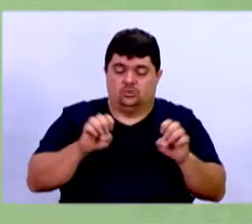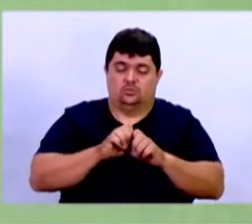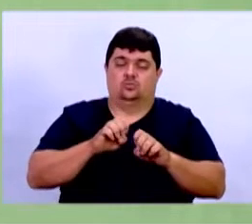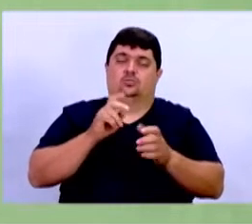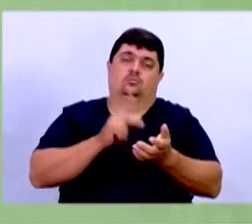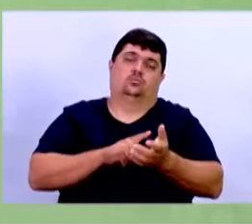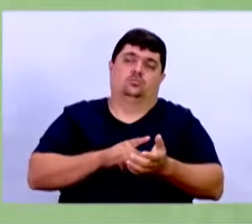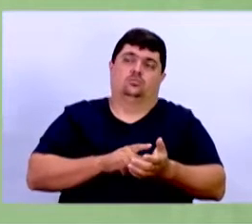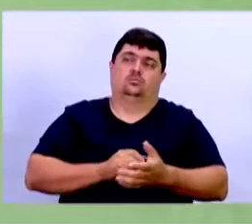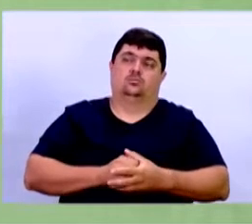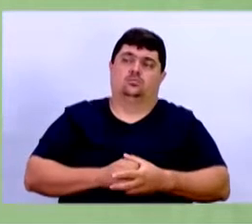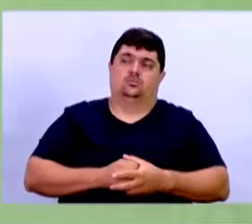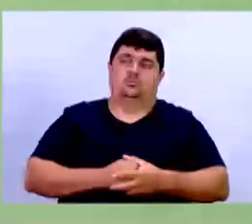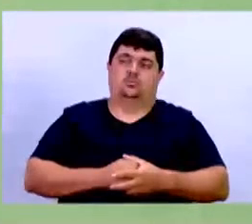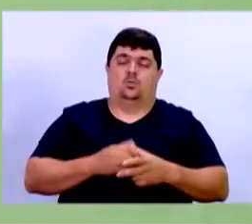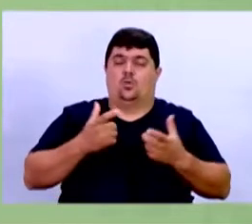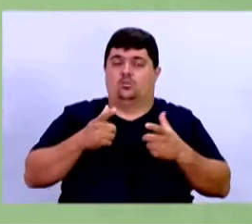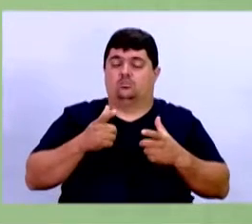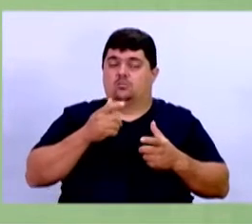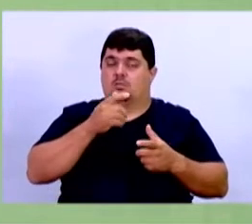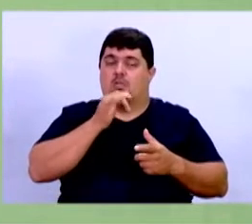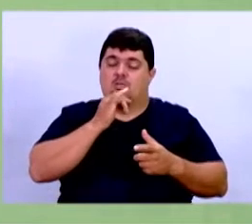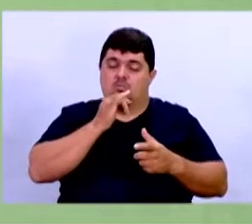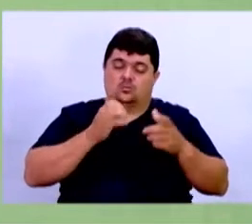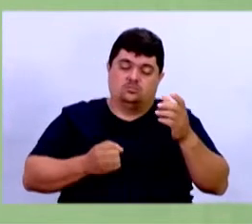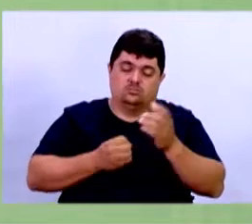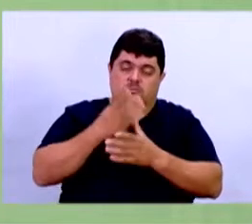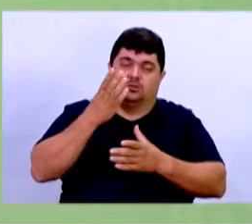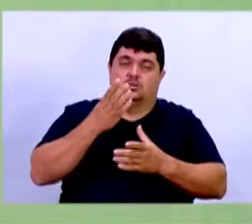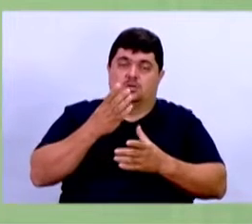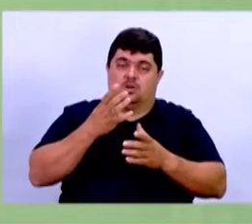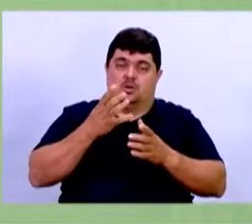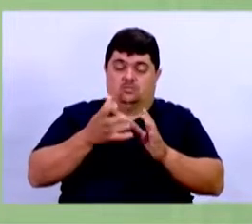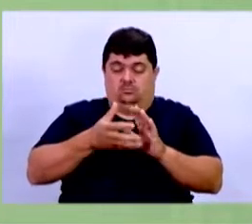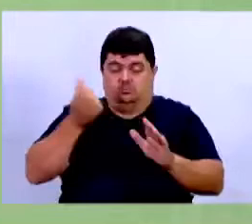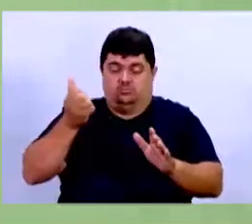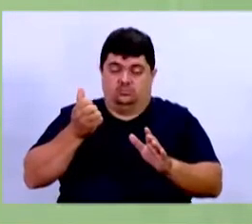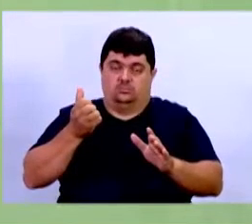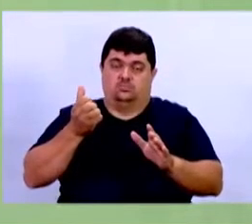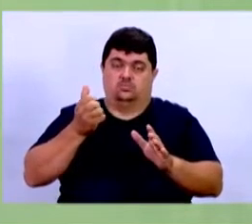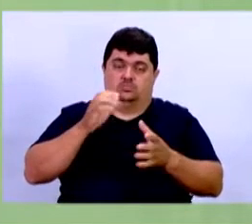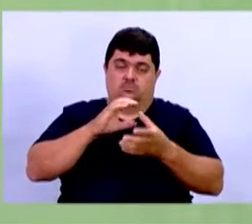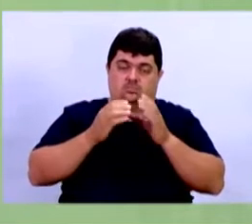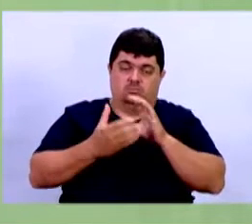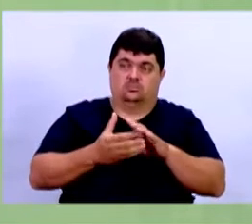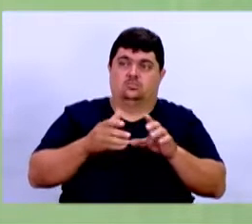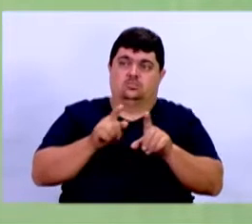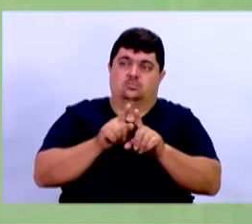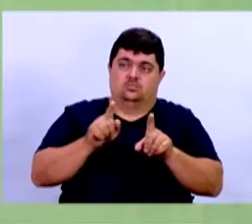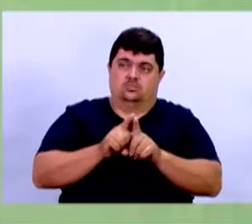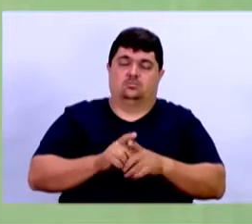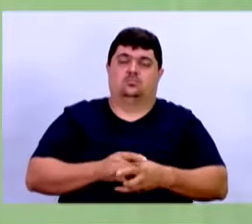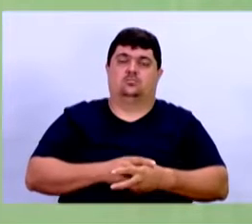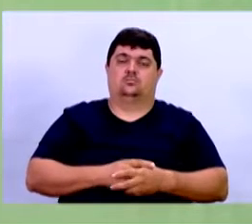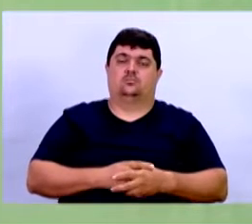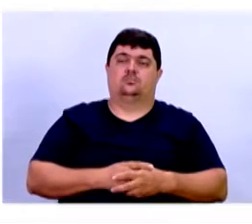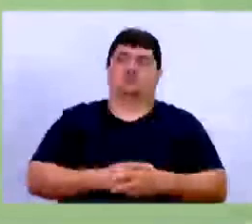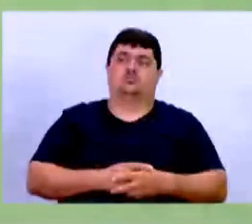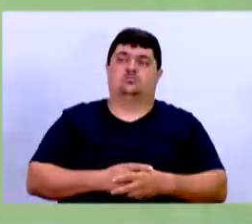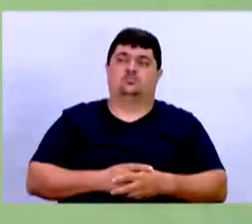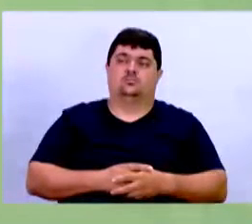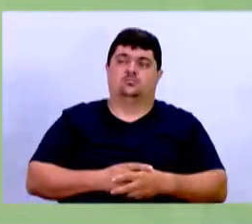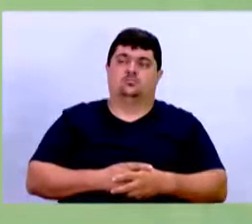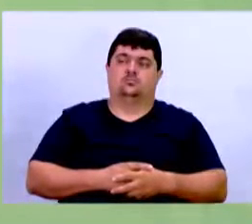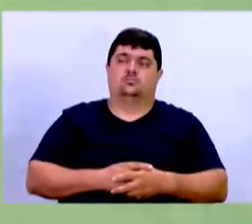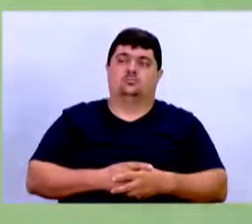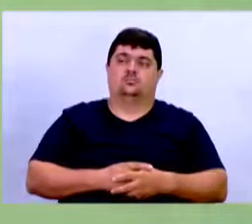dados, né? Onde podemos criar, alterar e remover objetos, como tabelas, visões, funções, entre outros. Vamos